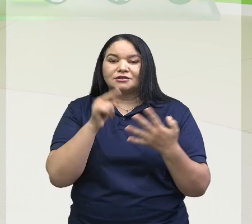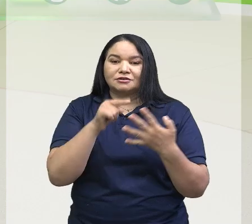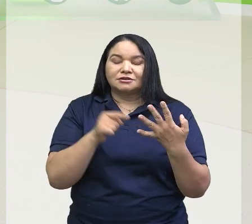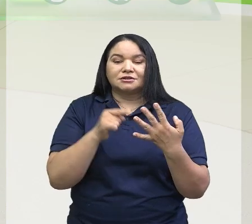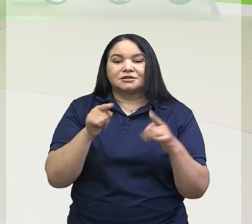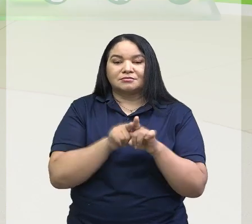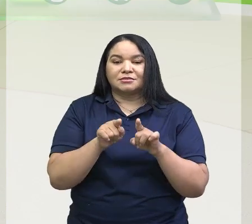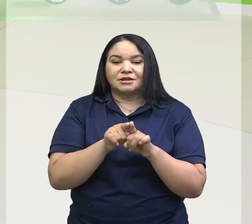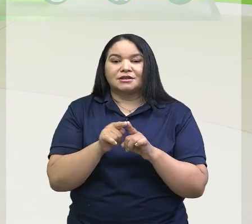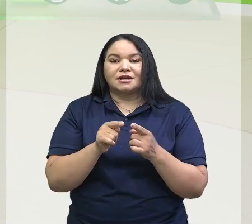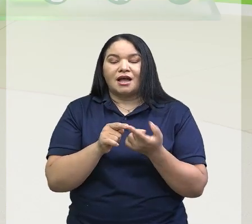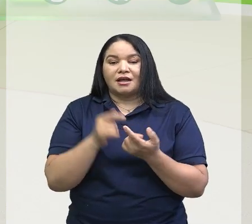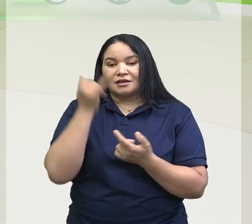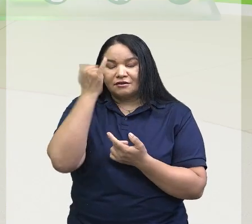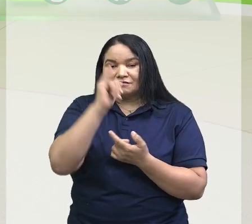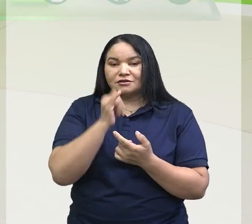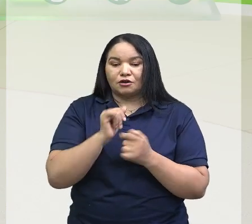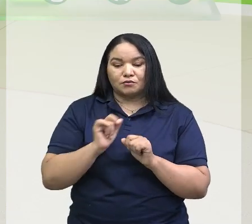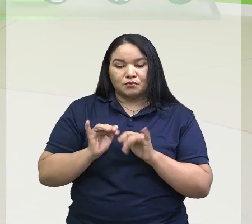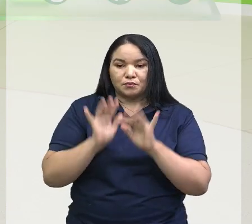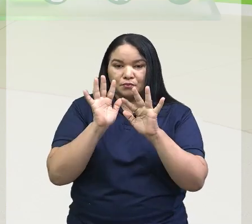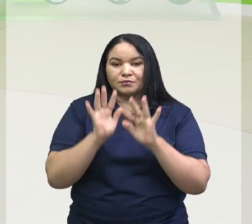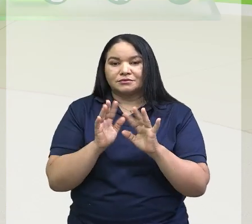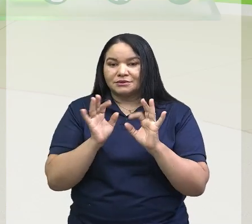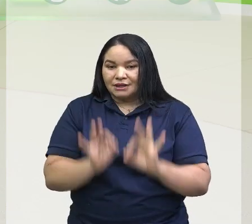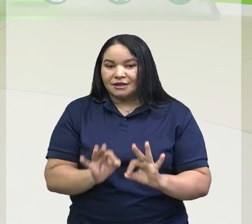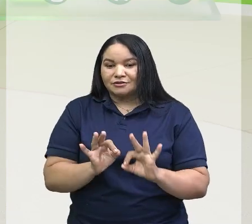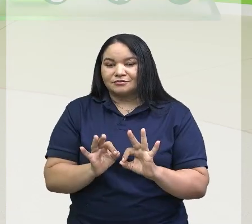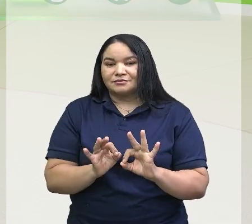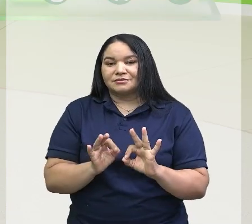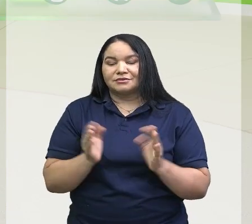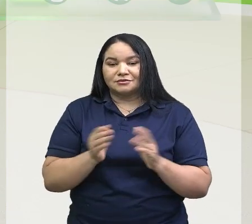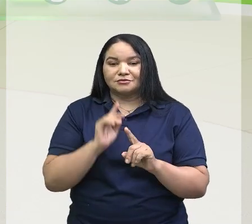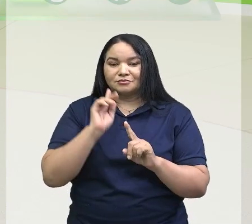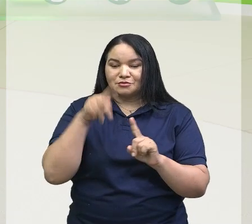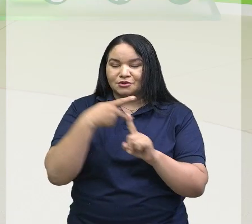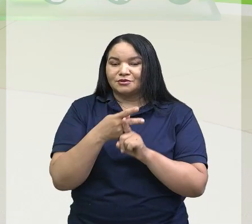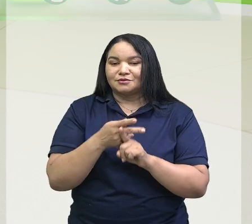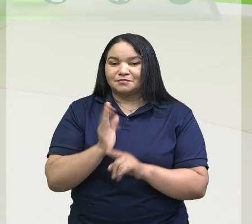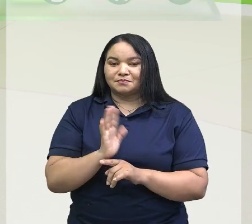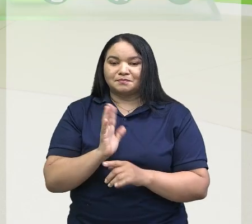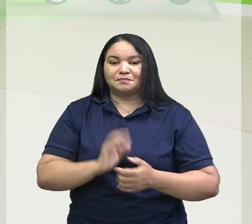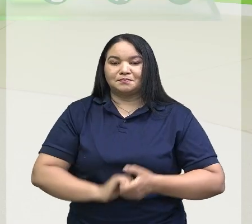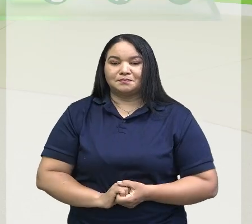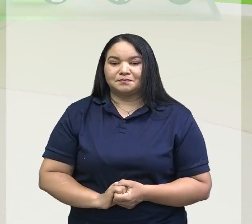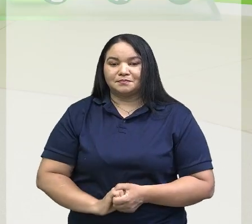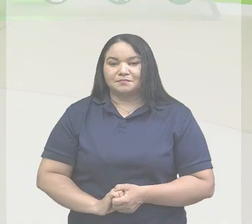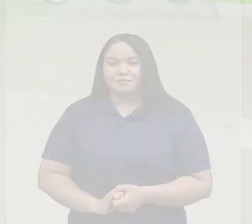gente evitar a poluição do meio ambiente, certo? Então a gente se vê na próxima aula.